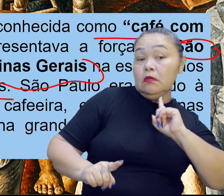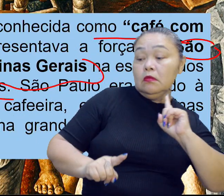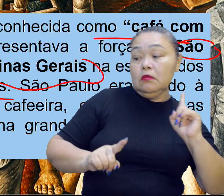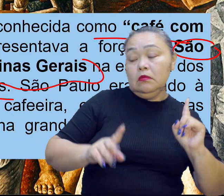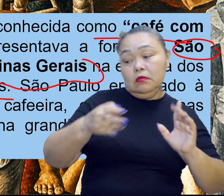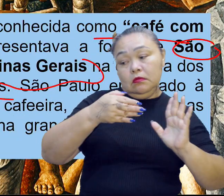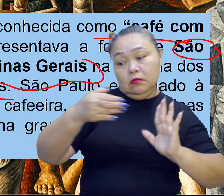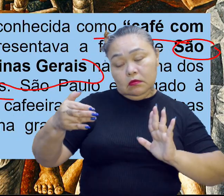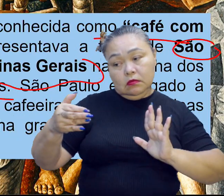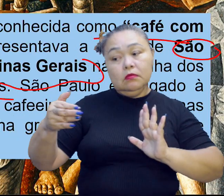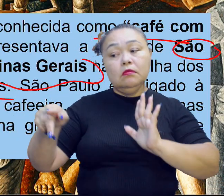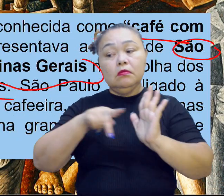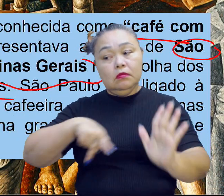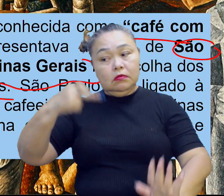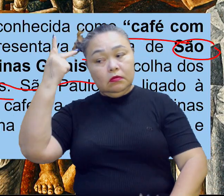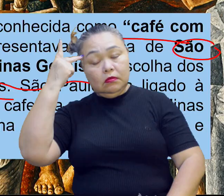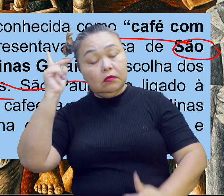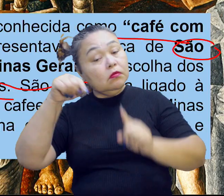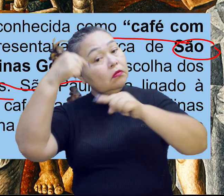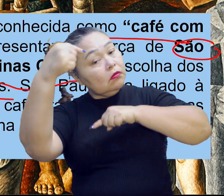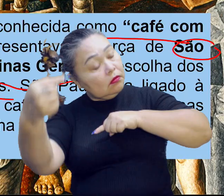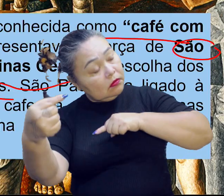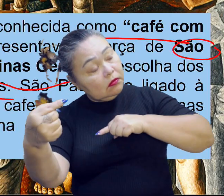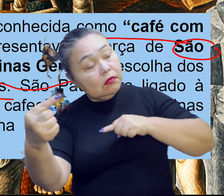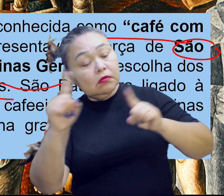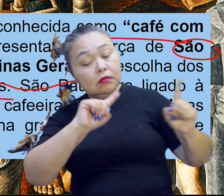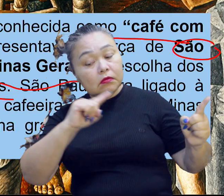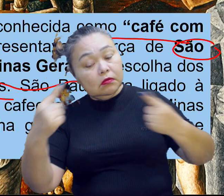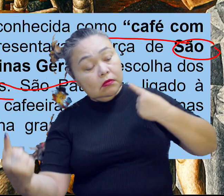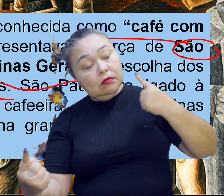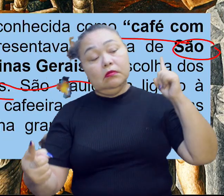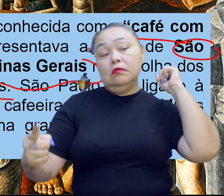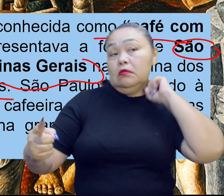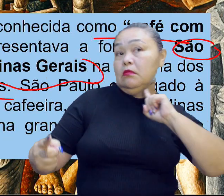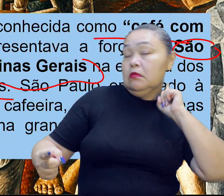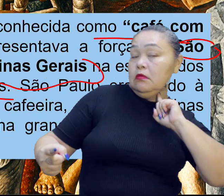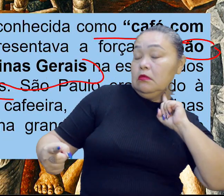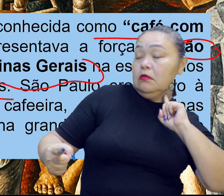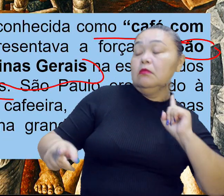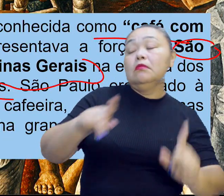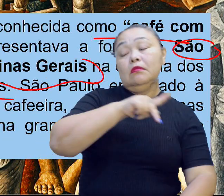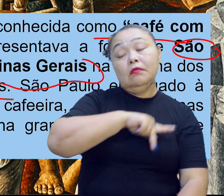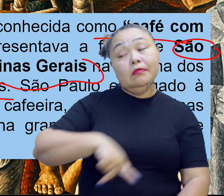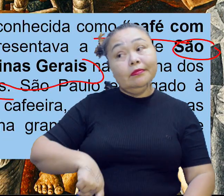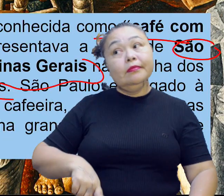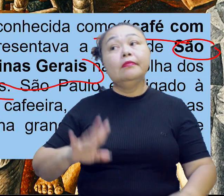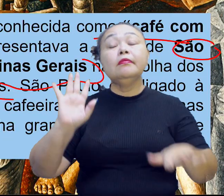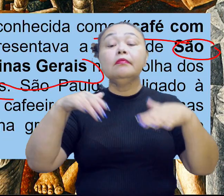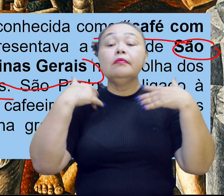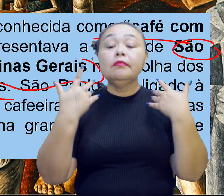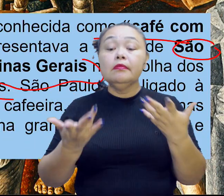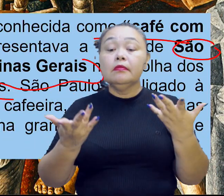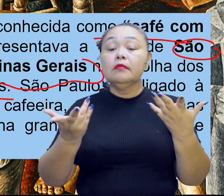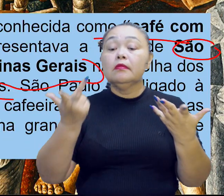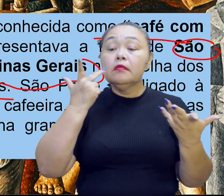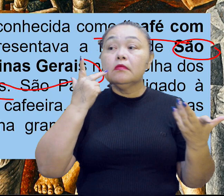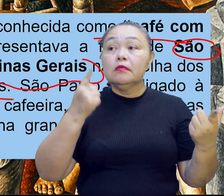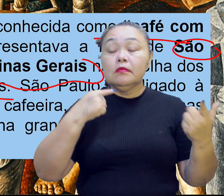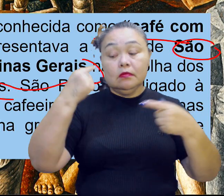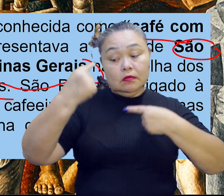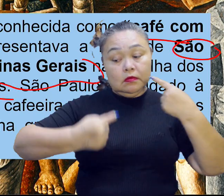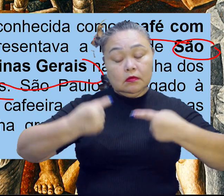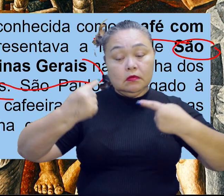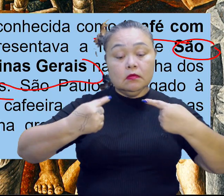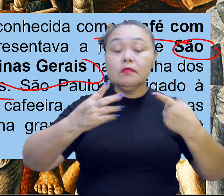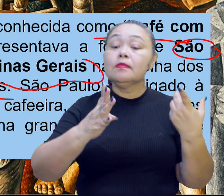um período o presidente era paulista e o outro período o presidente era mineiro. Então, essa política